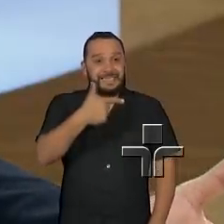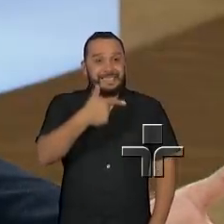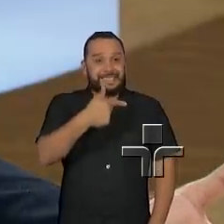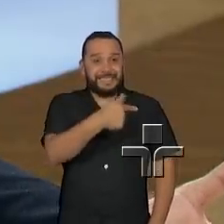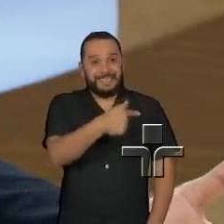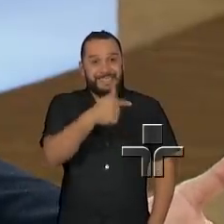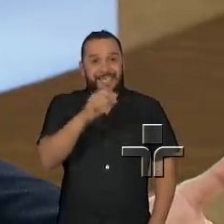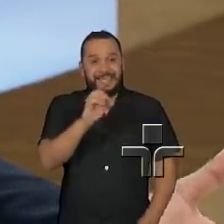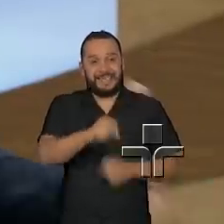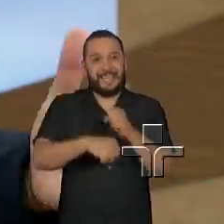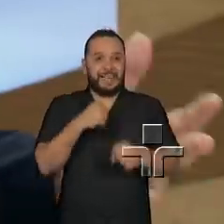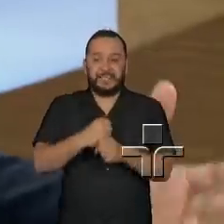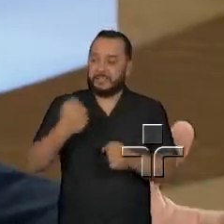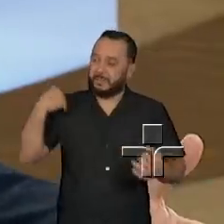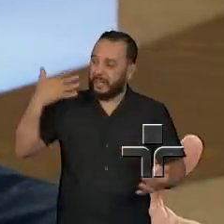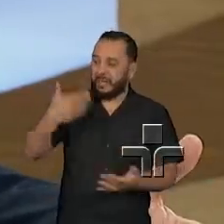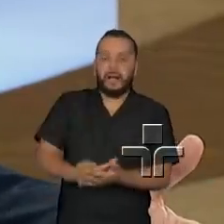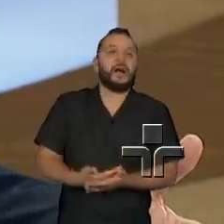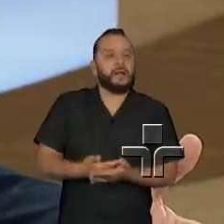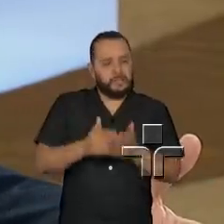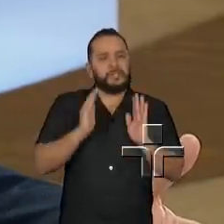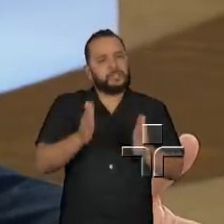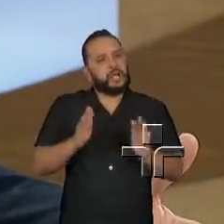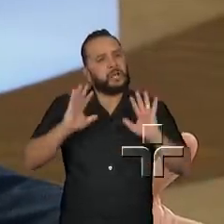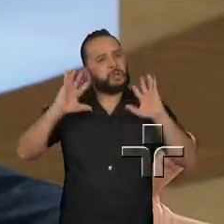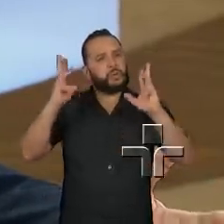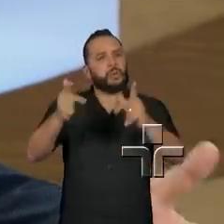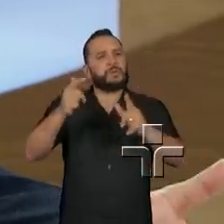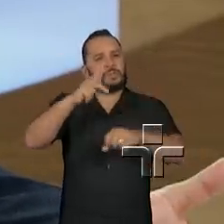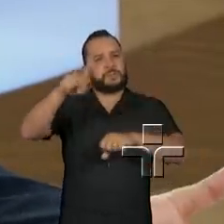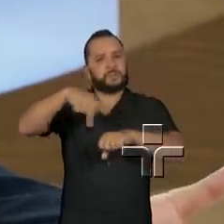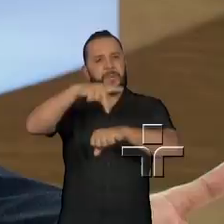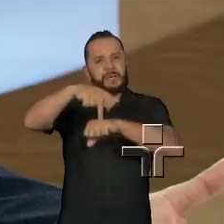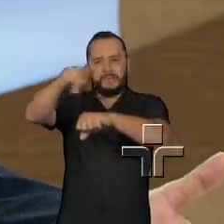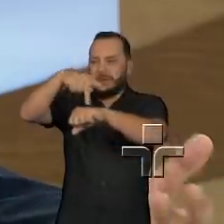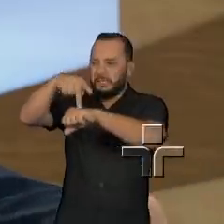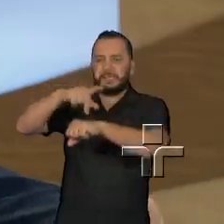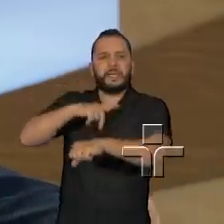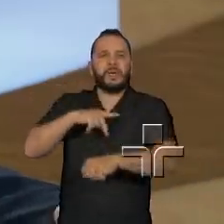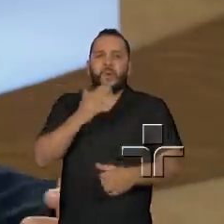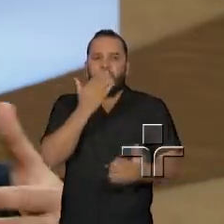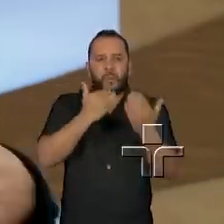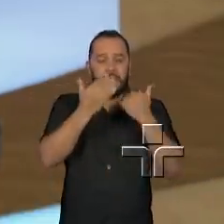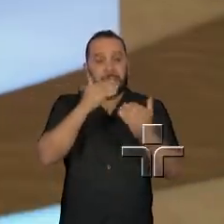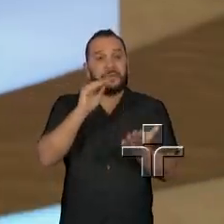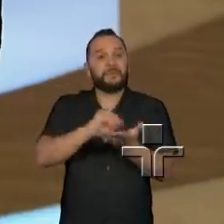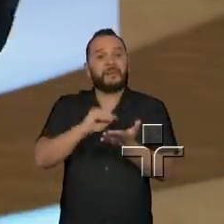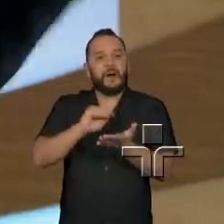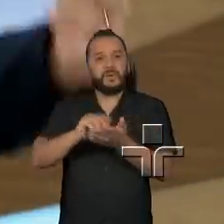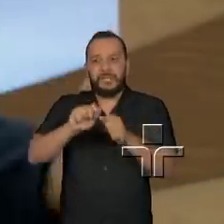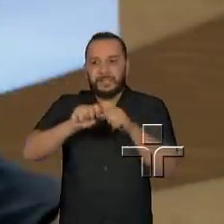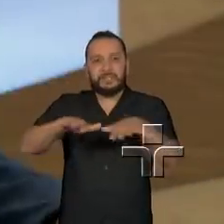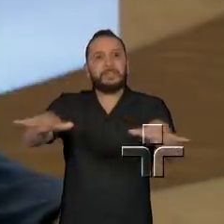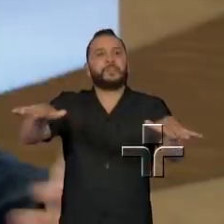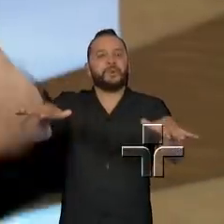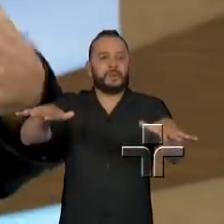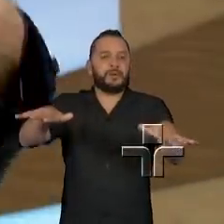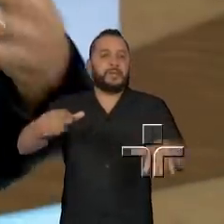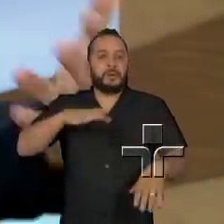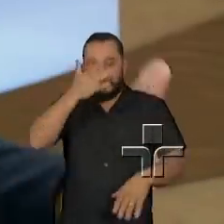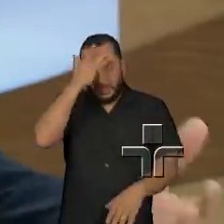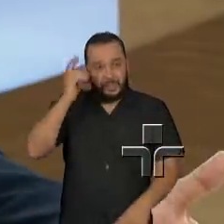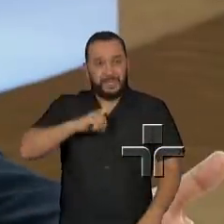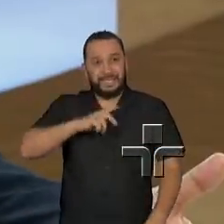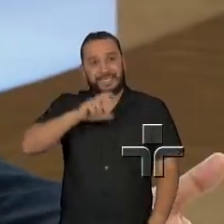chegamos à abundância. Já tem comida para todo mundo no planeta. Então, o problema é distributivo. O problema é que as pessoas que têm 5 bilhões de dólares